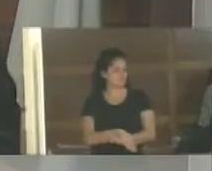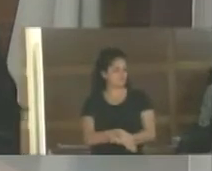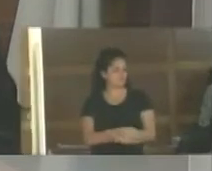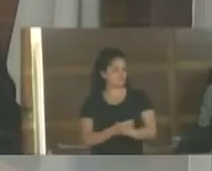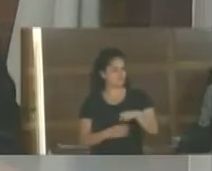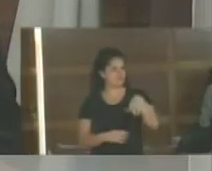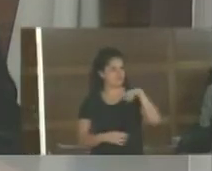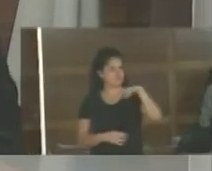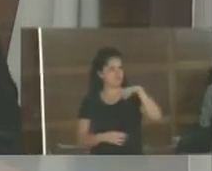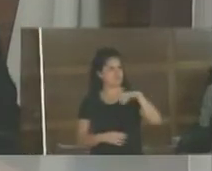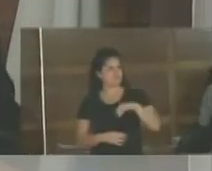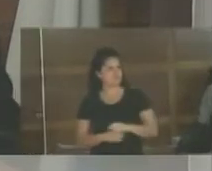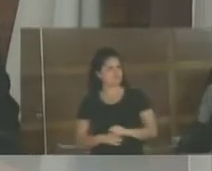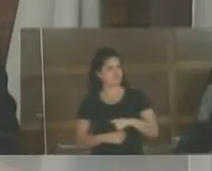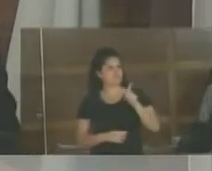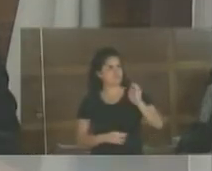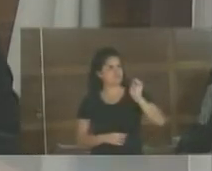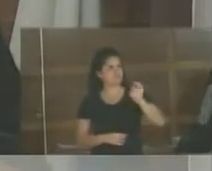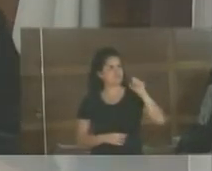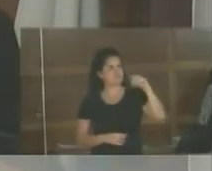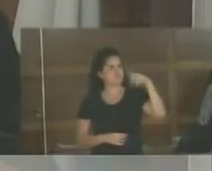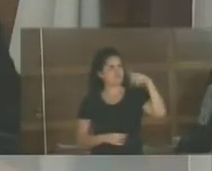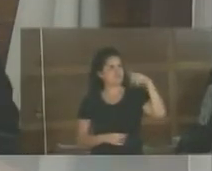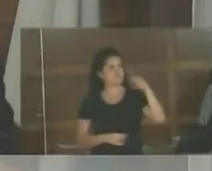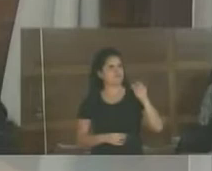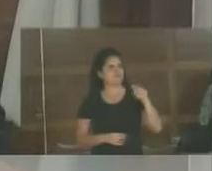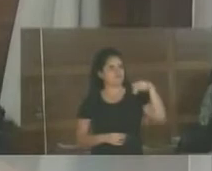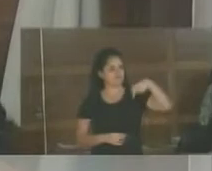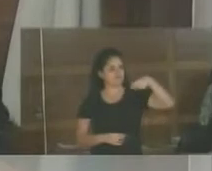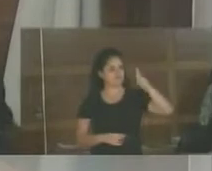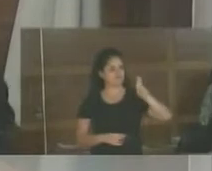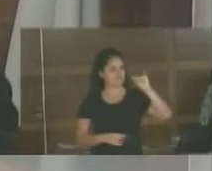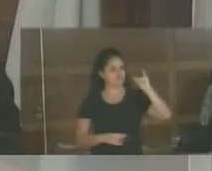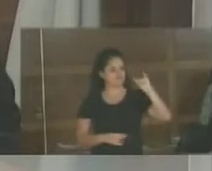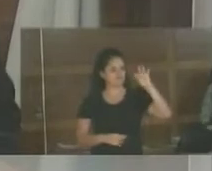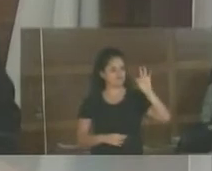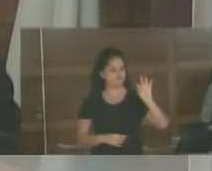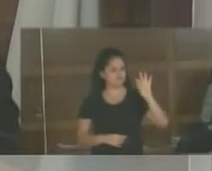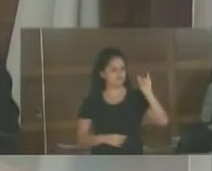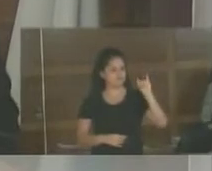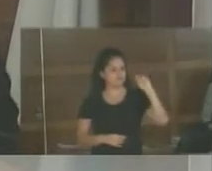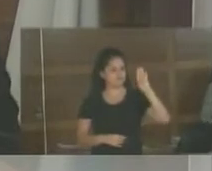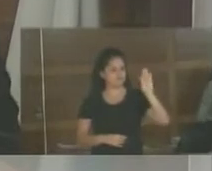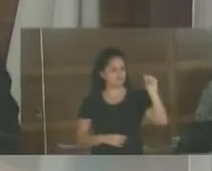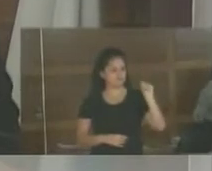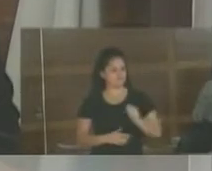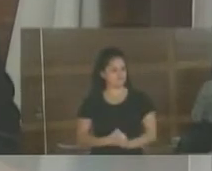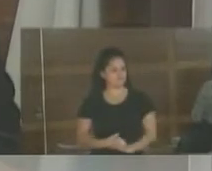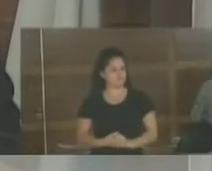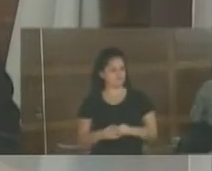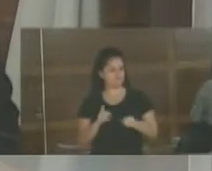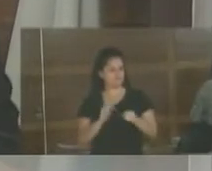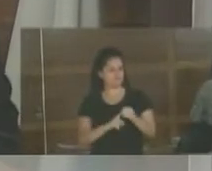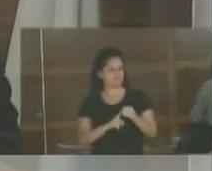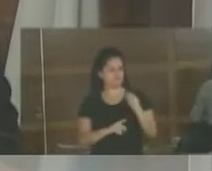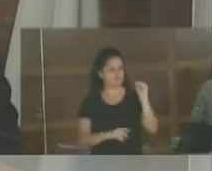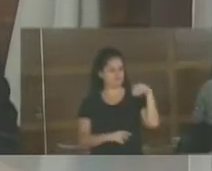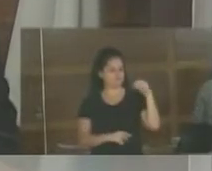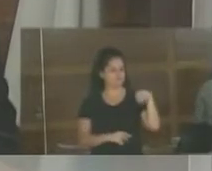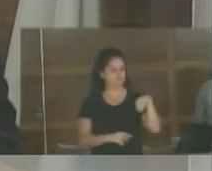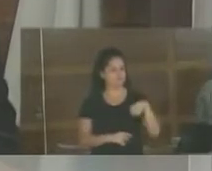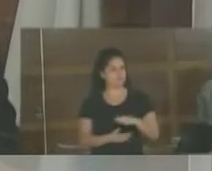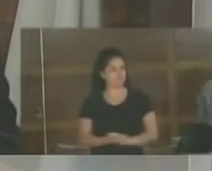Jequitibá, no bairro da Serra d'Água, né, e ao prefeito municipal também a complementação de